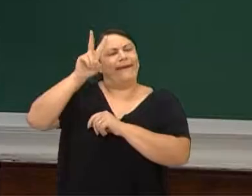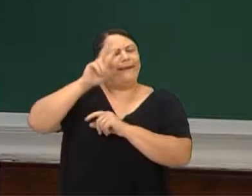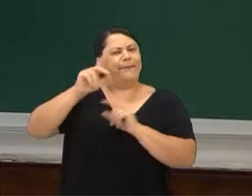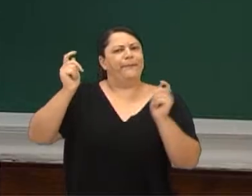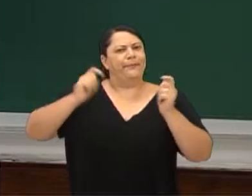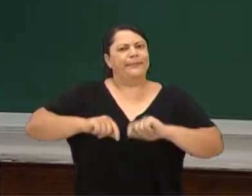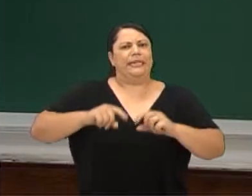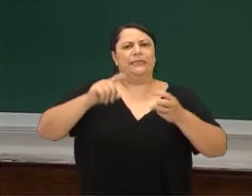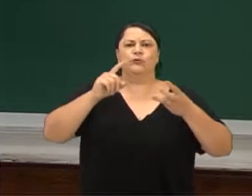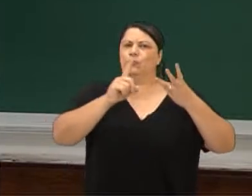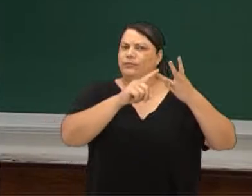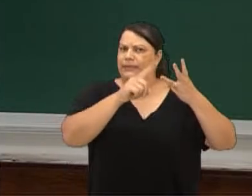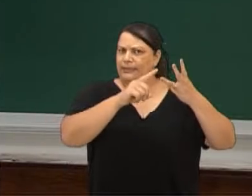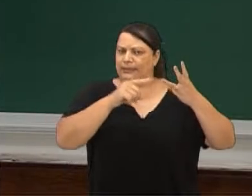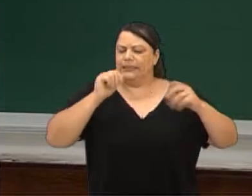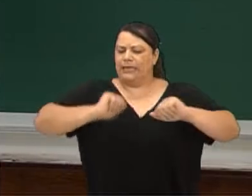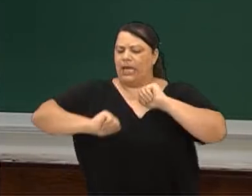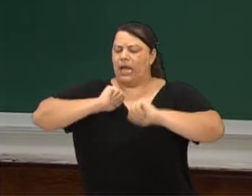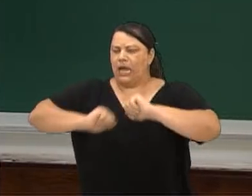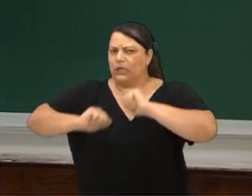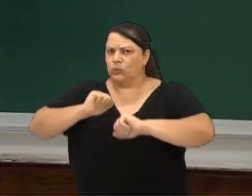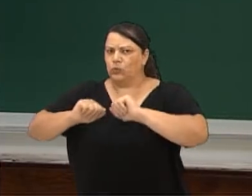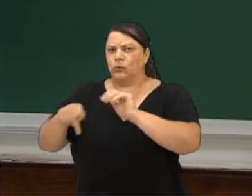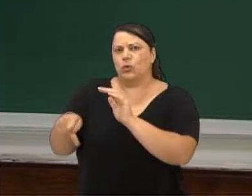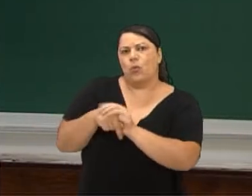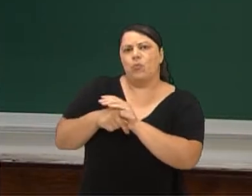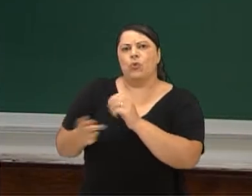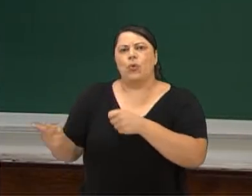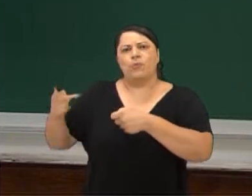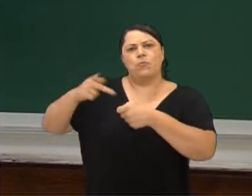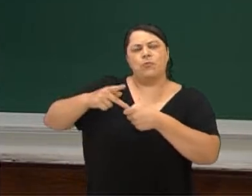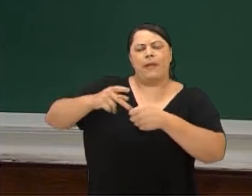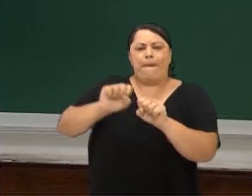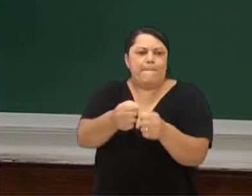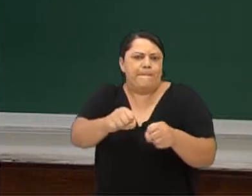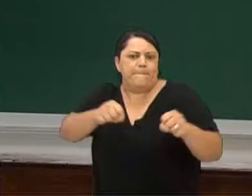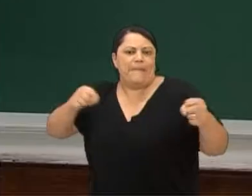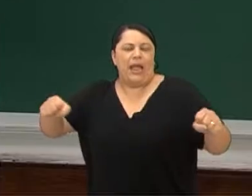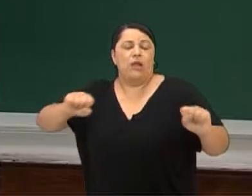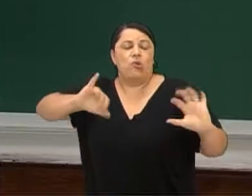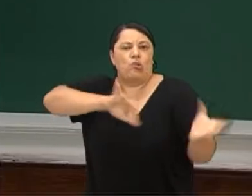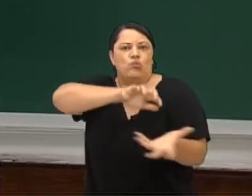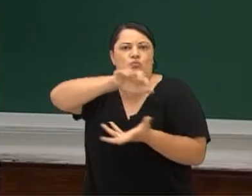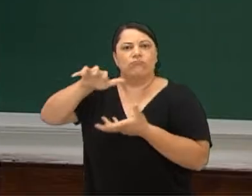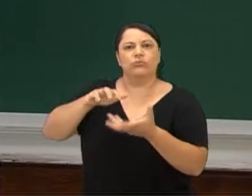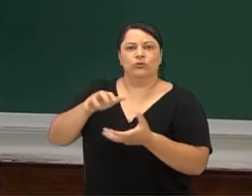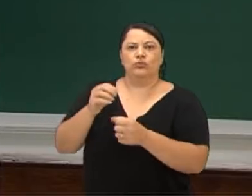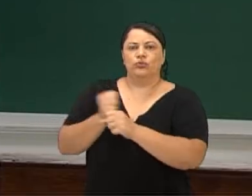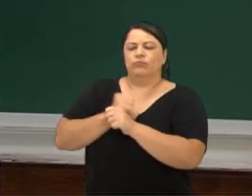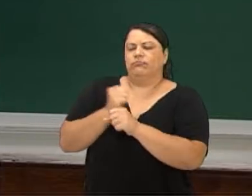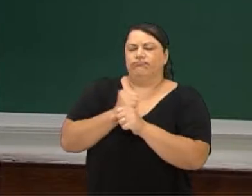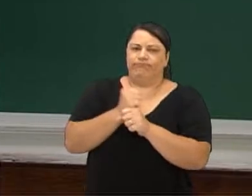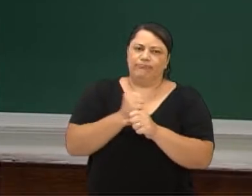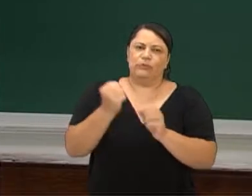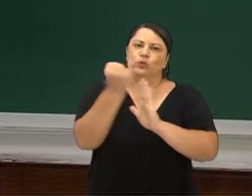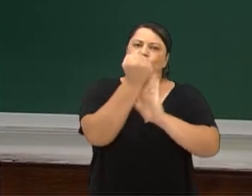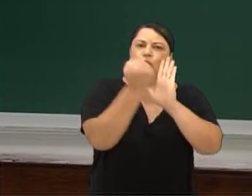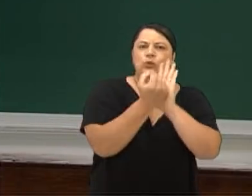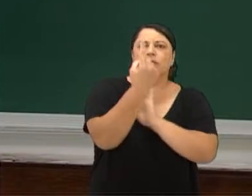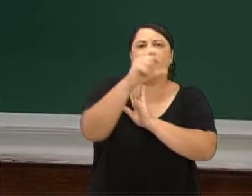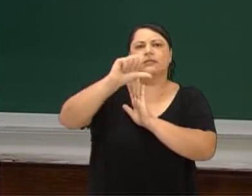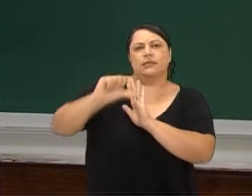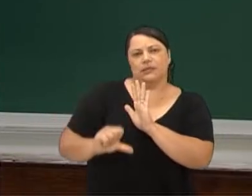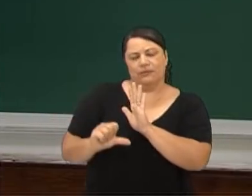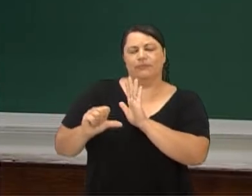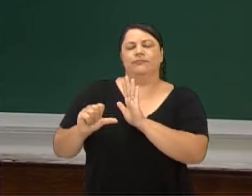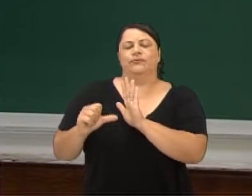a indústria de petróleo desses irmãos se tornou a maior petrolífera do mundo durante o século XIX e meados do